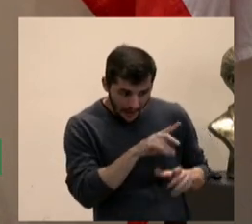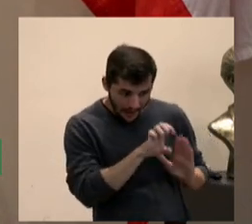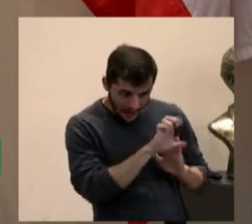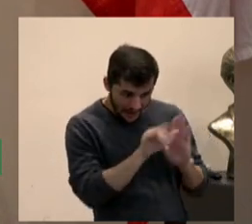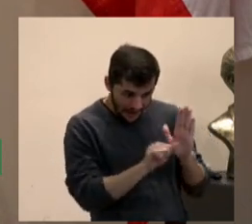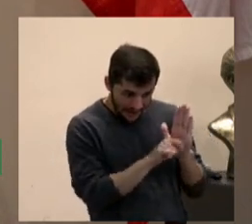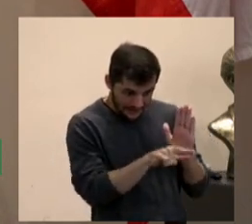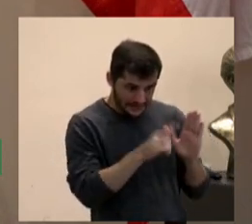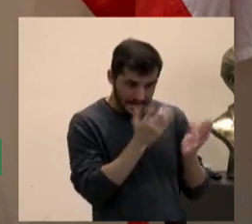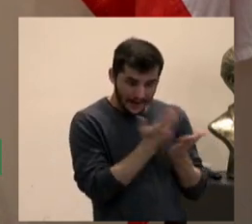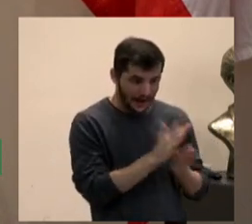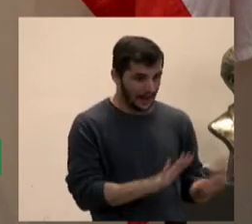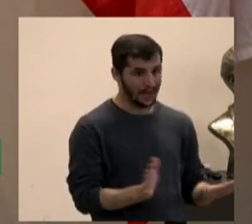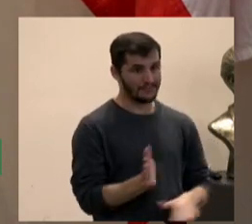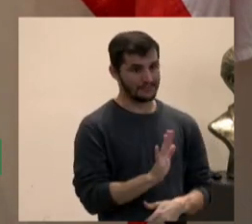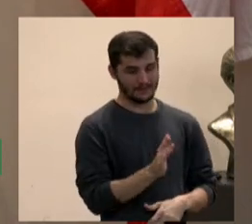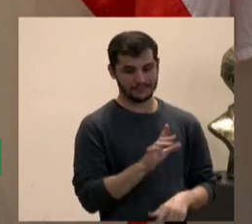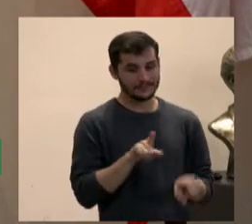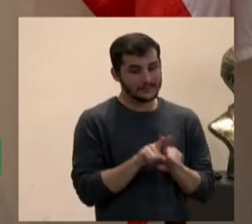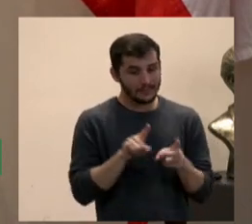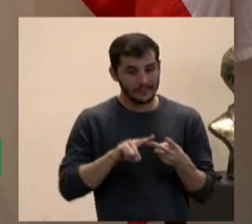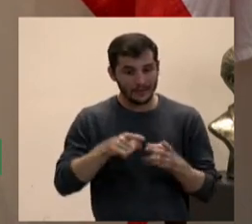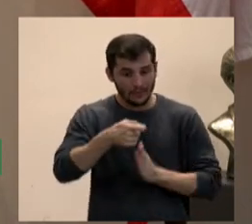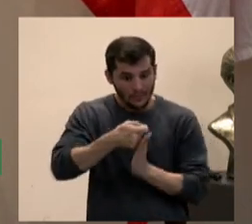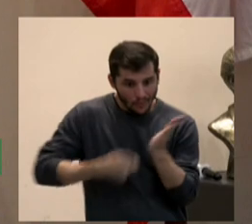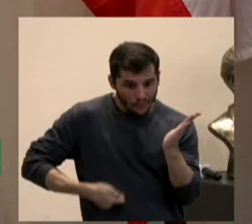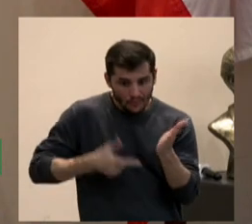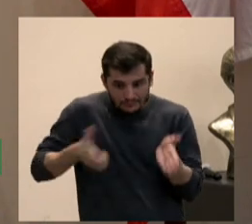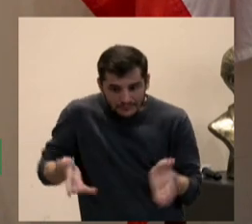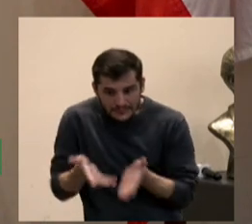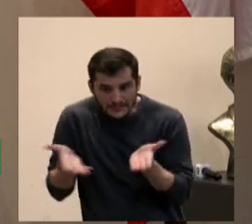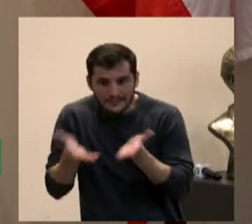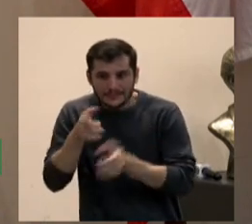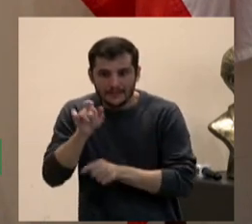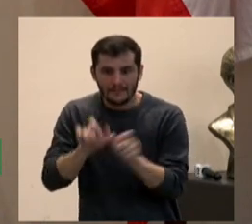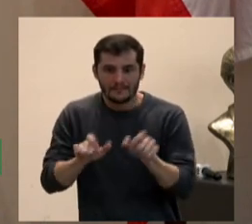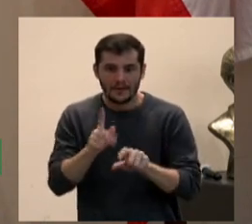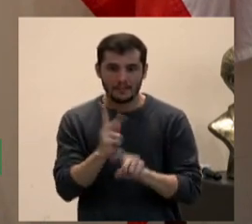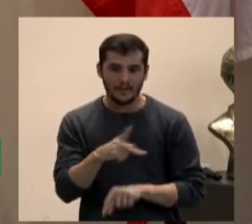público, efetivar os professores na EJA, que eles vão se aposentar,